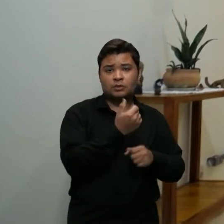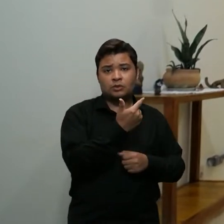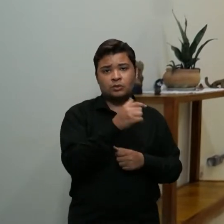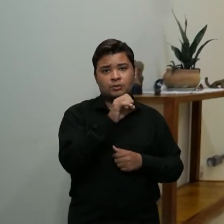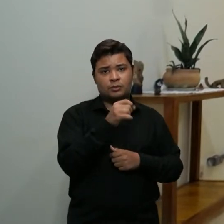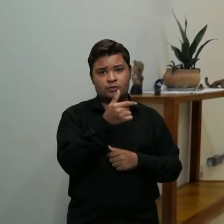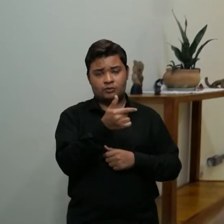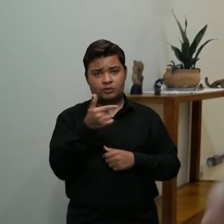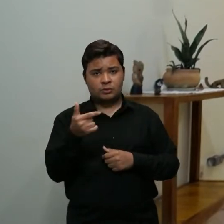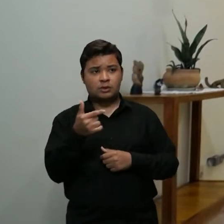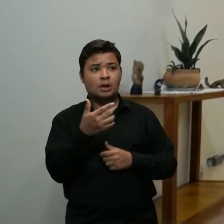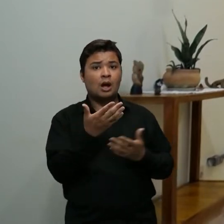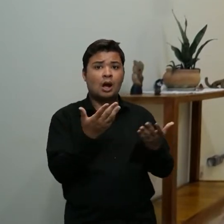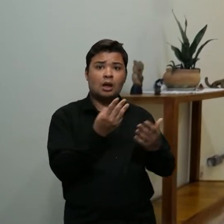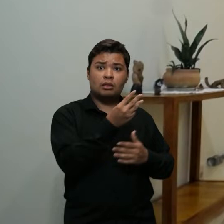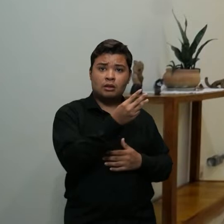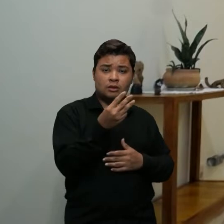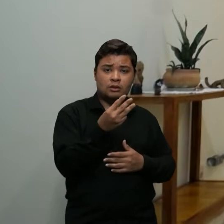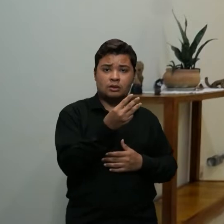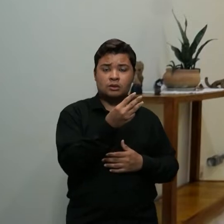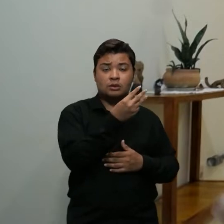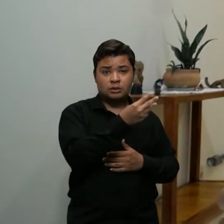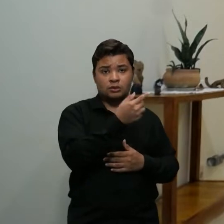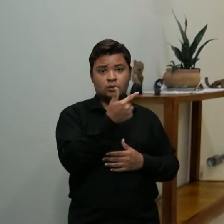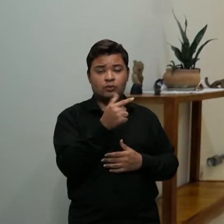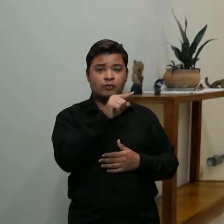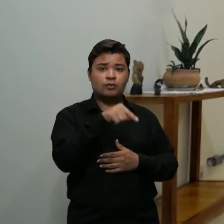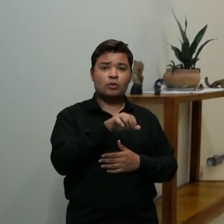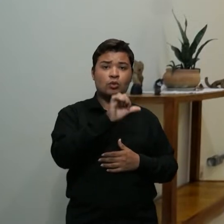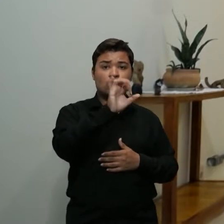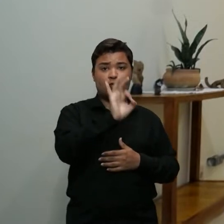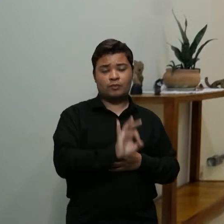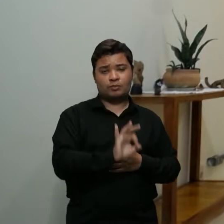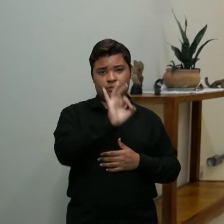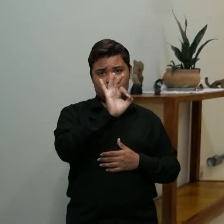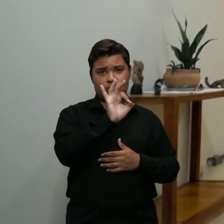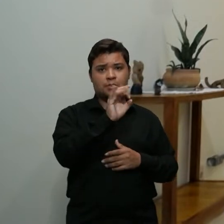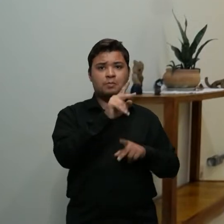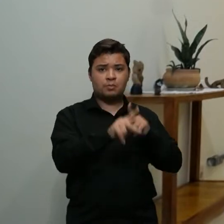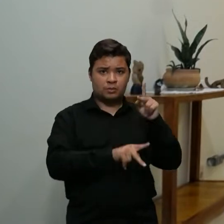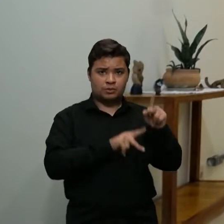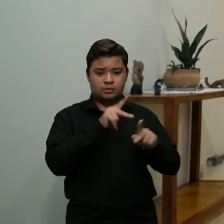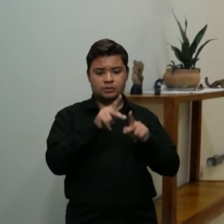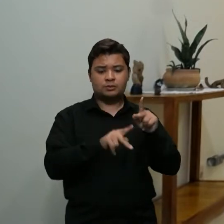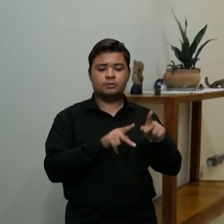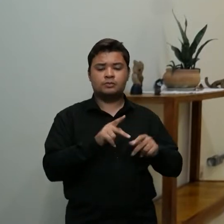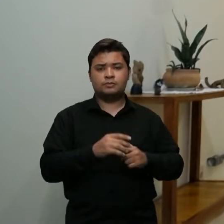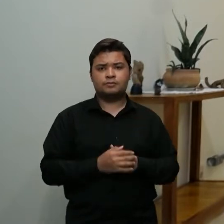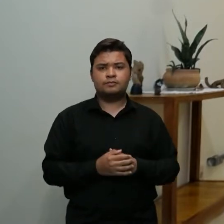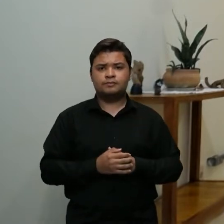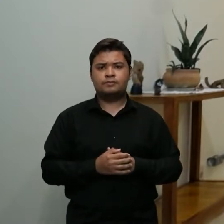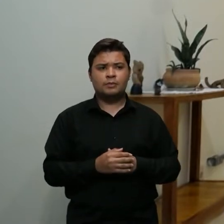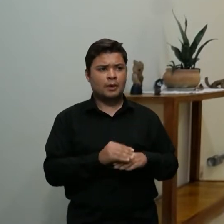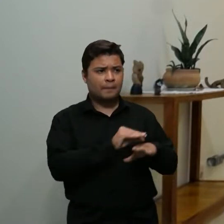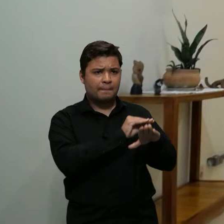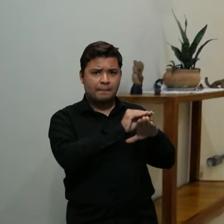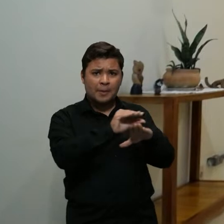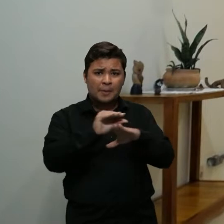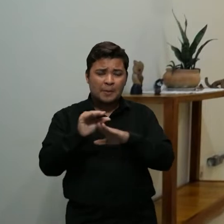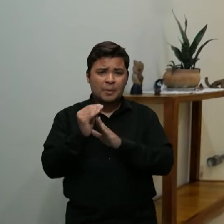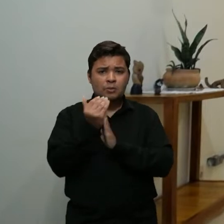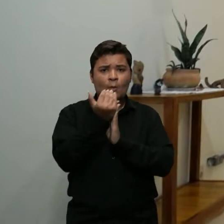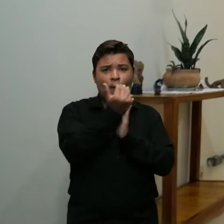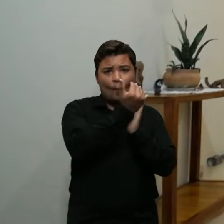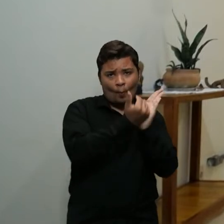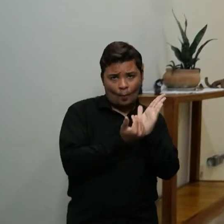para 32,9%, né, da população. Então, quer dizer, a gente teve uma diminuição do acesso a esse auxílio, e